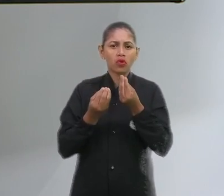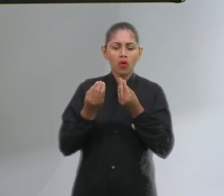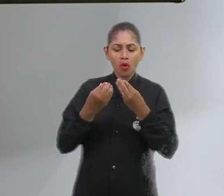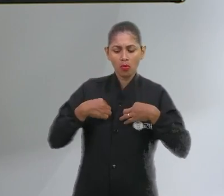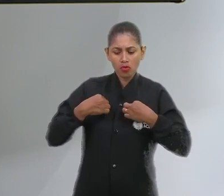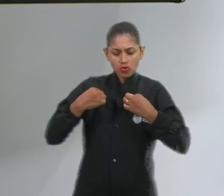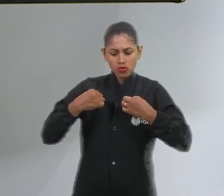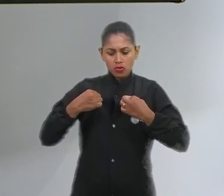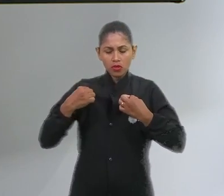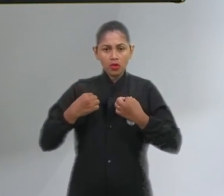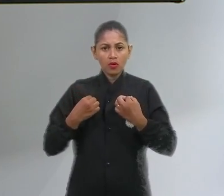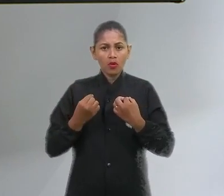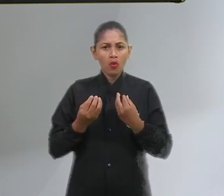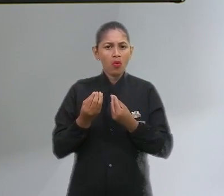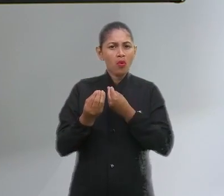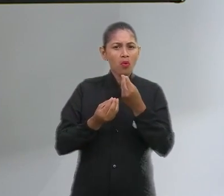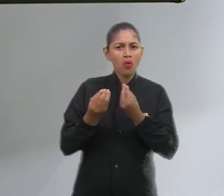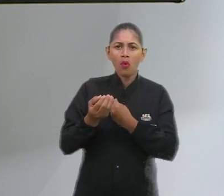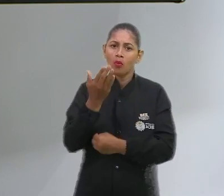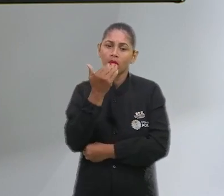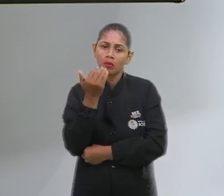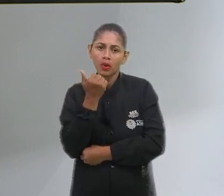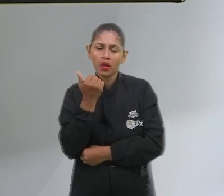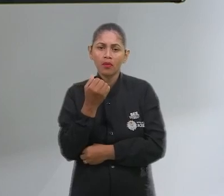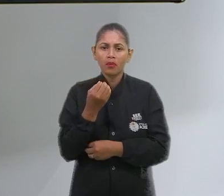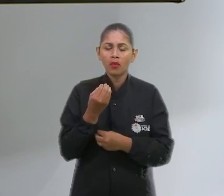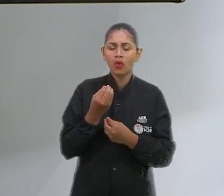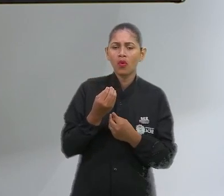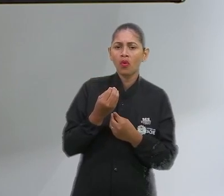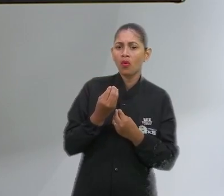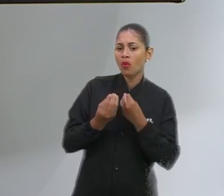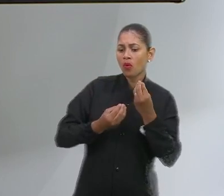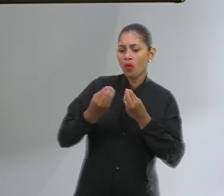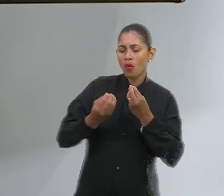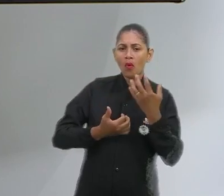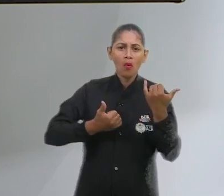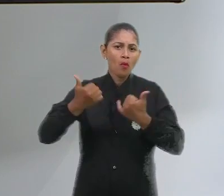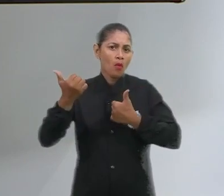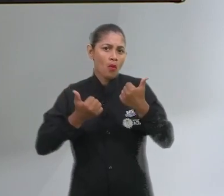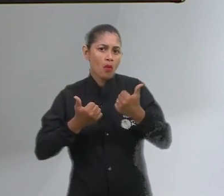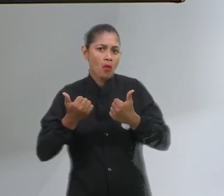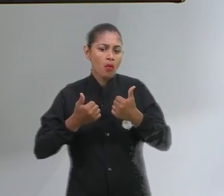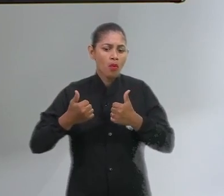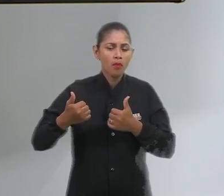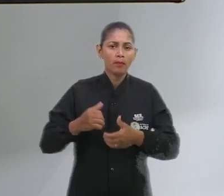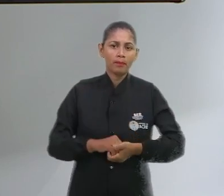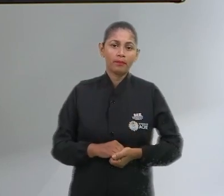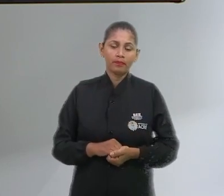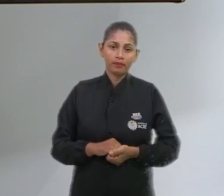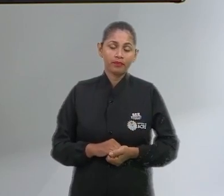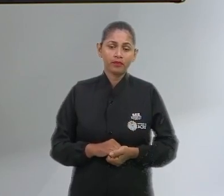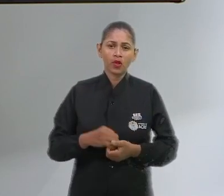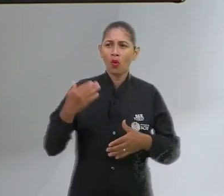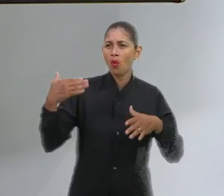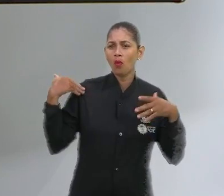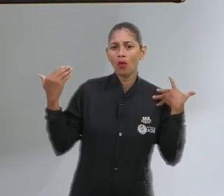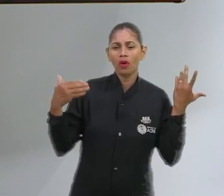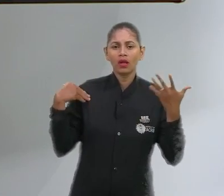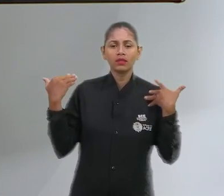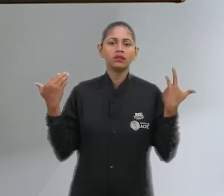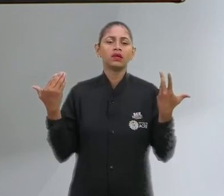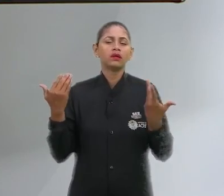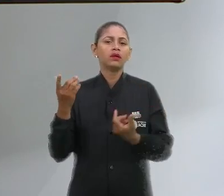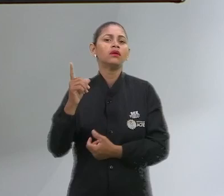Como nos transportamos? Quando queremos ter o nosso lazer, que tipo de lazer eu tenho acesso?